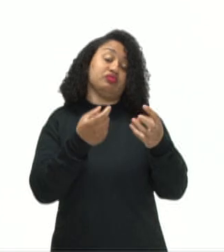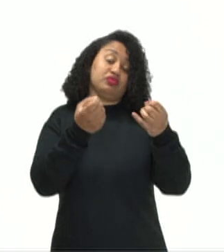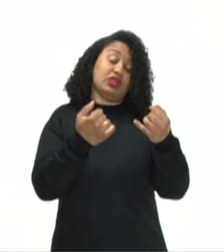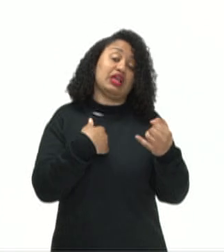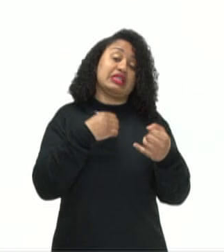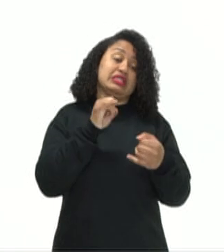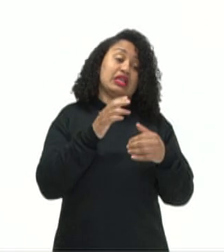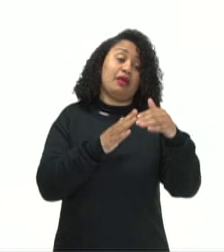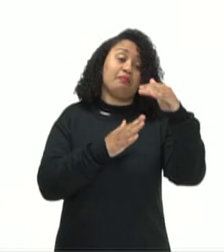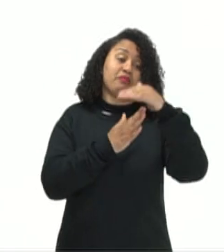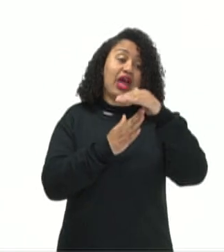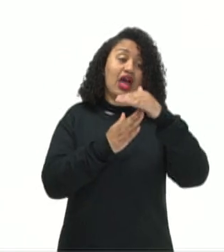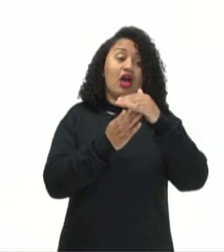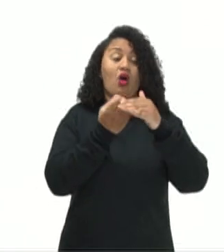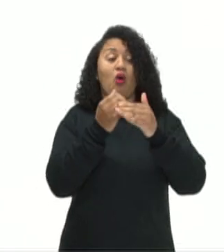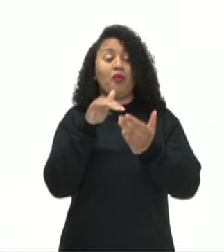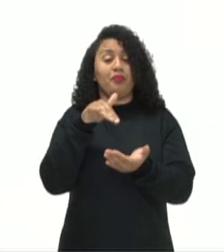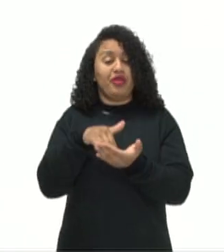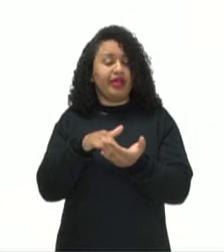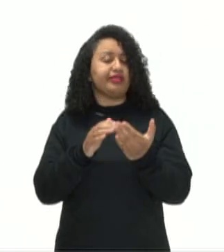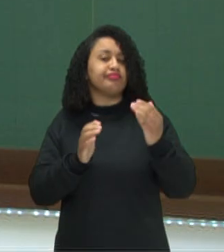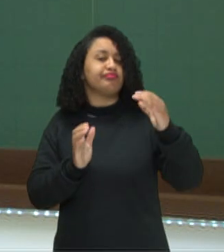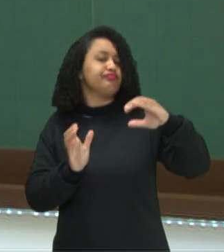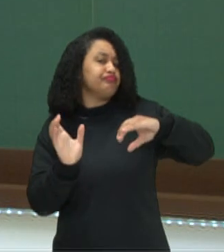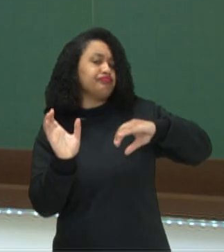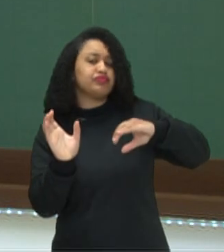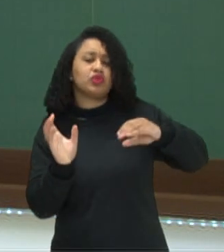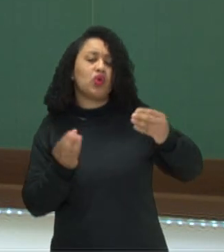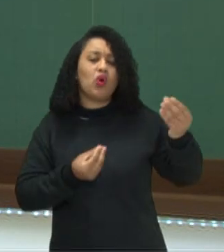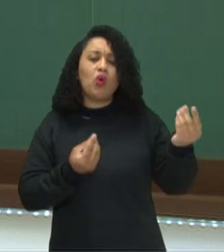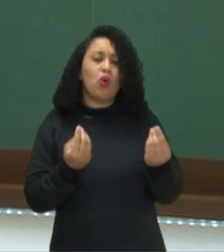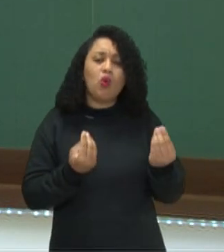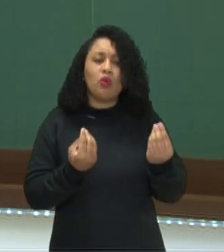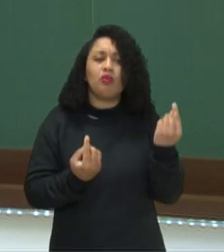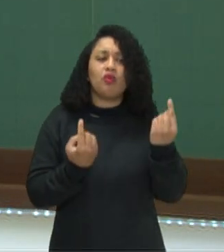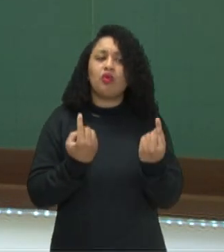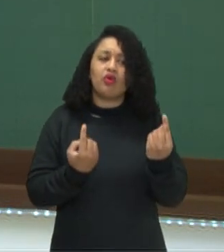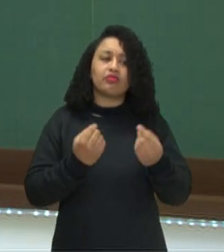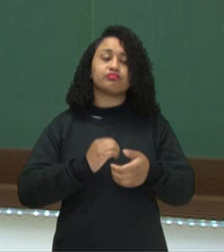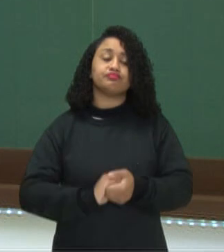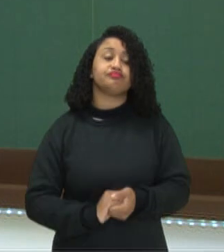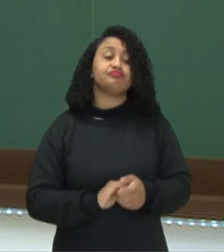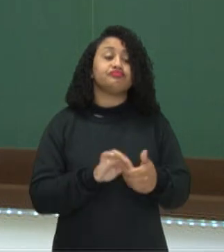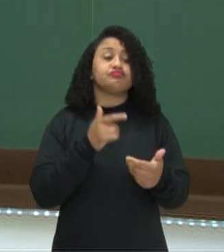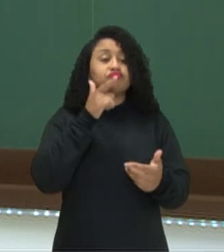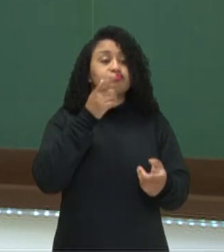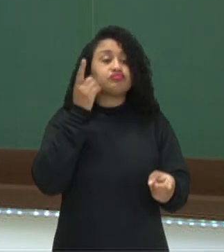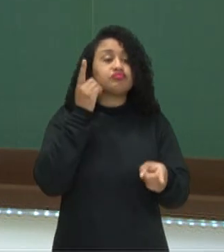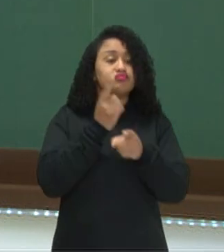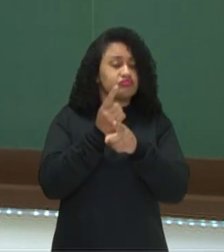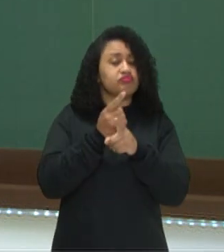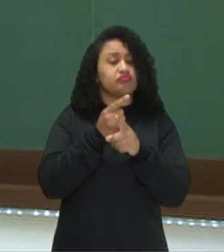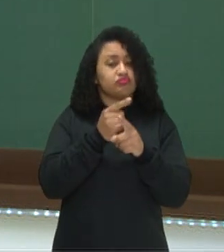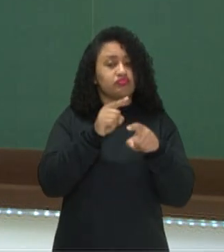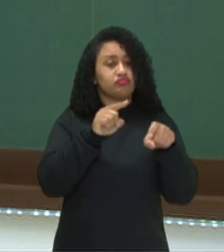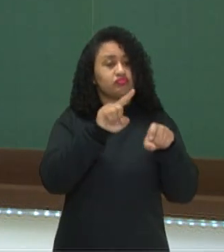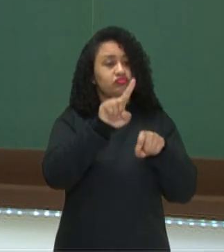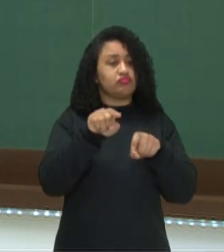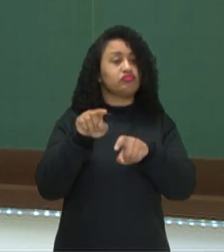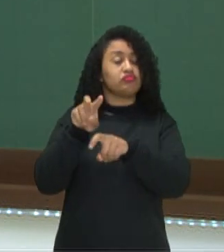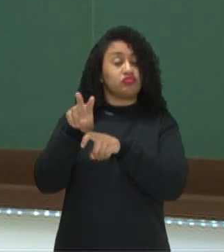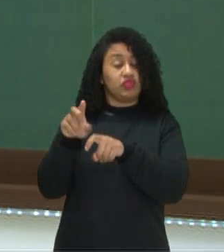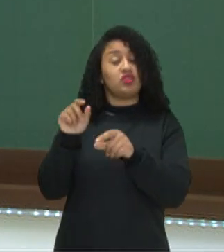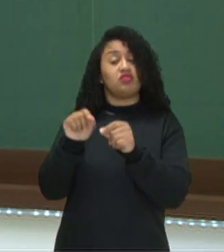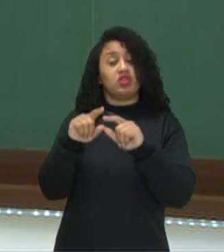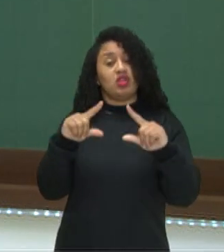máximo ou se ela tem valor de mínimo. Então, começamos aqui. Para encontrar as raízes, vamos usar a fórmula